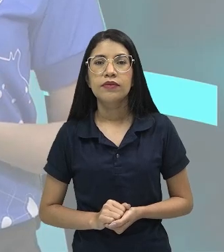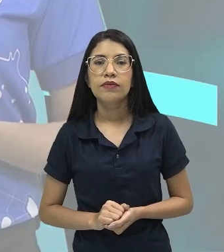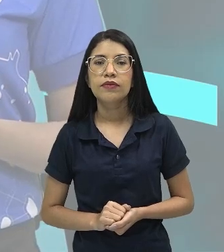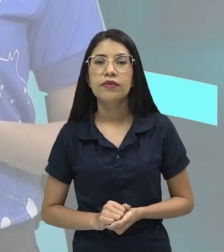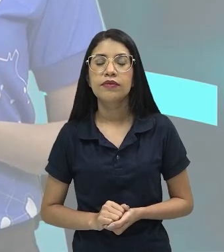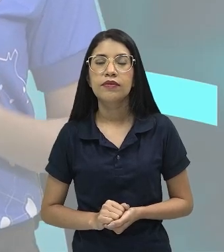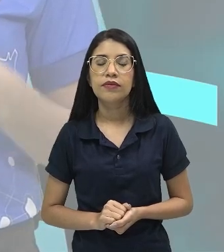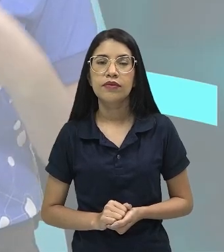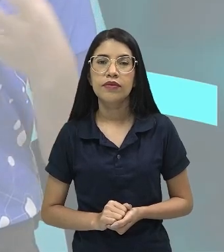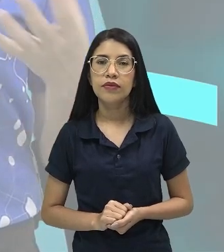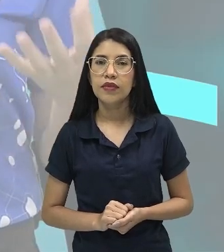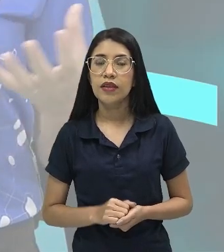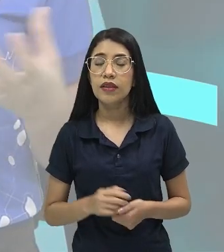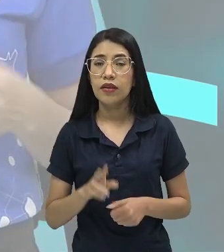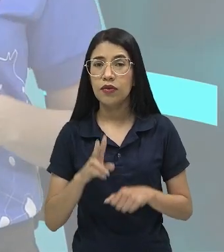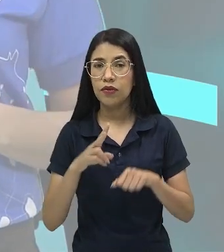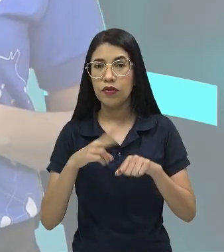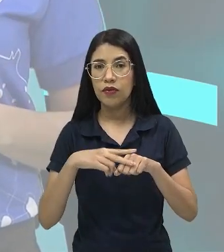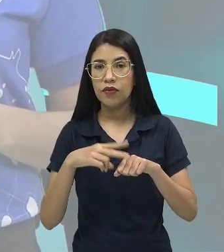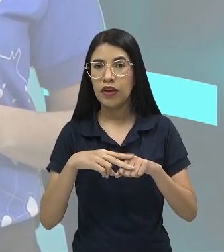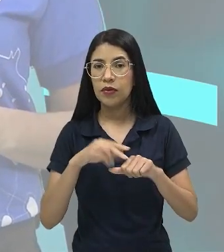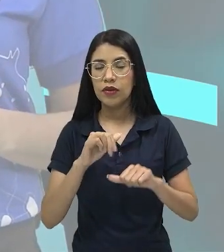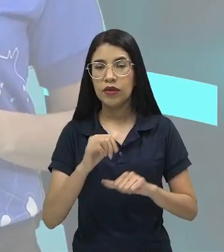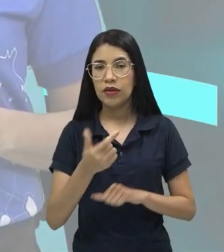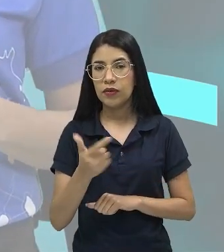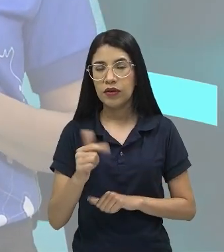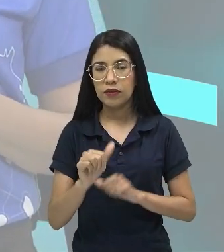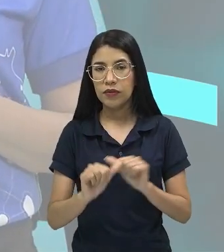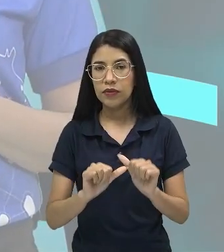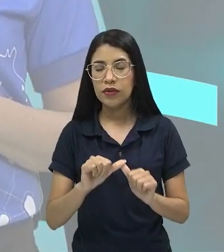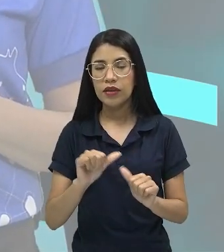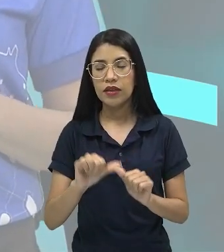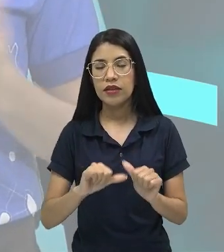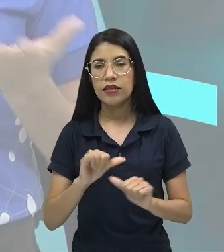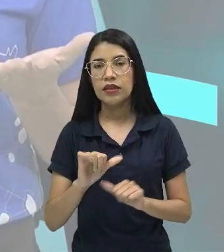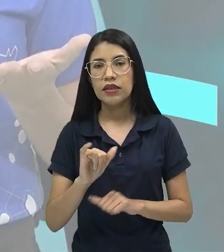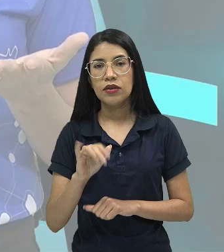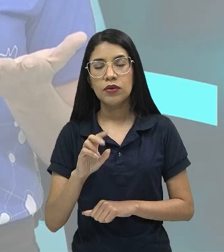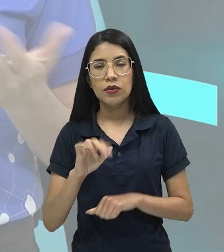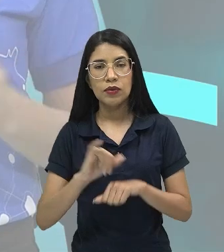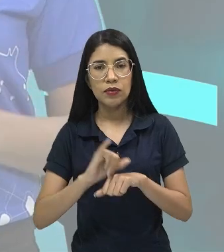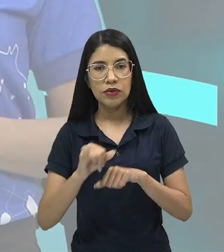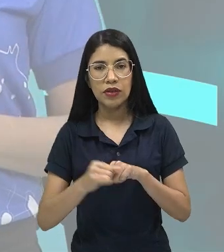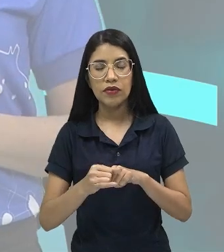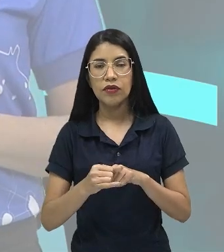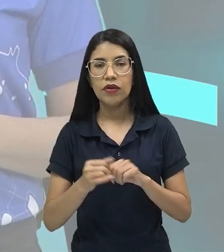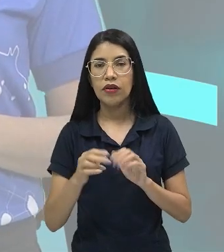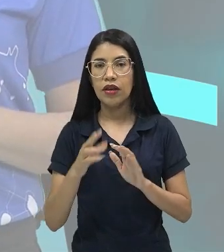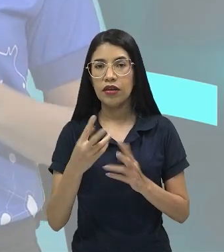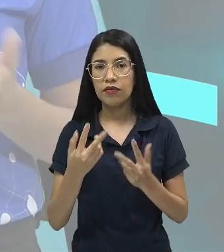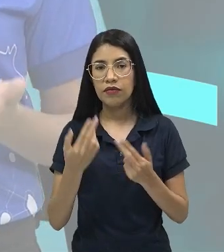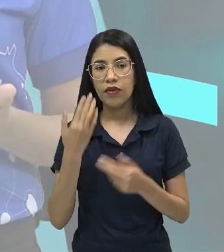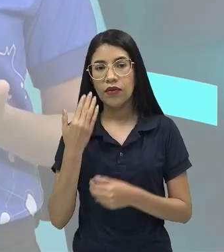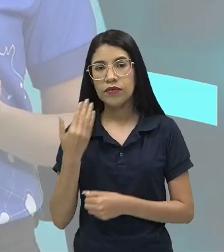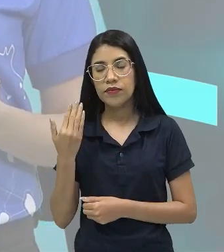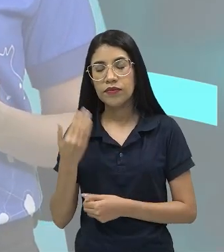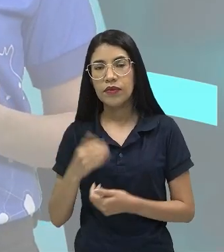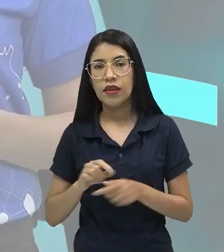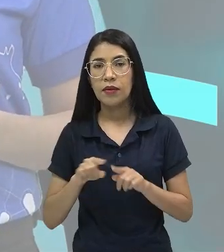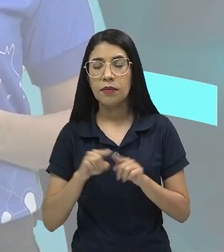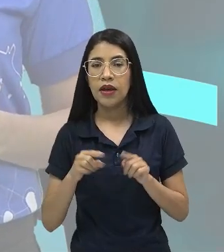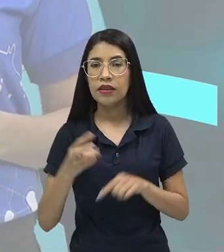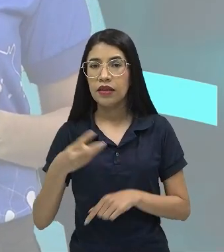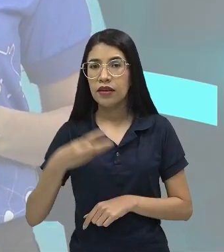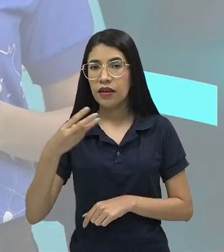Então, nesses verbos não tem nenhuma alteração quando são esses sujeitos. Mas, na forma afirmativa da terceira pessoa,